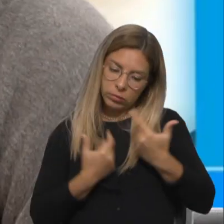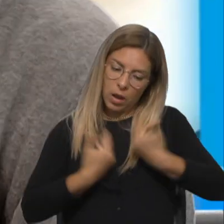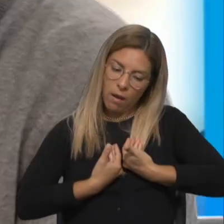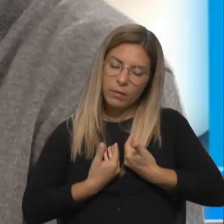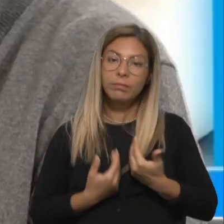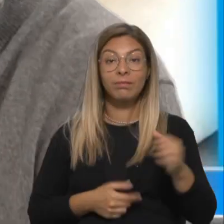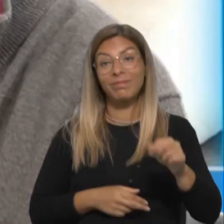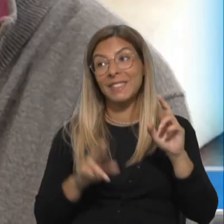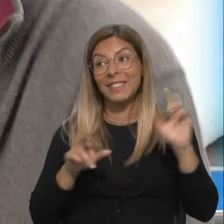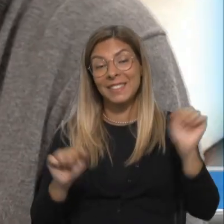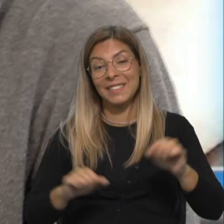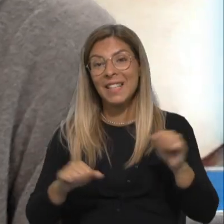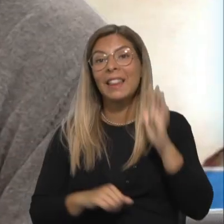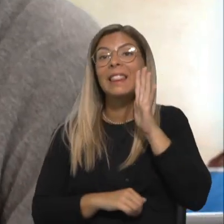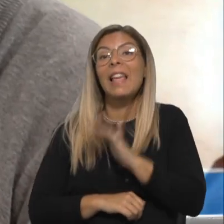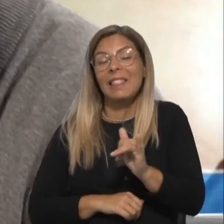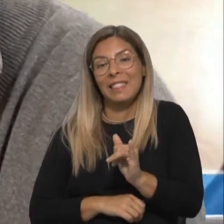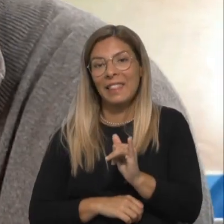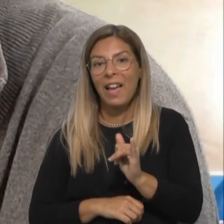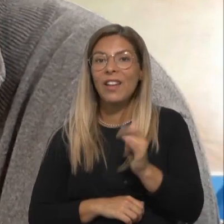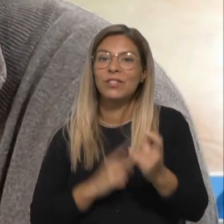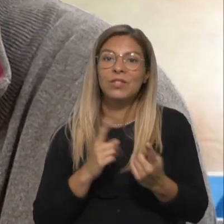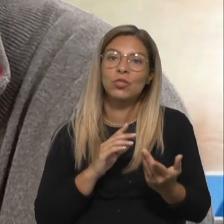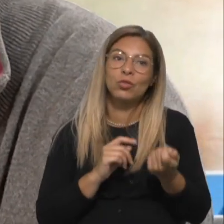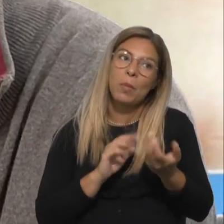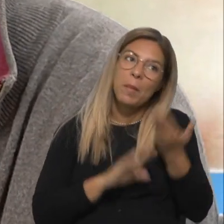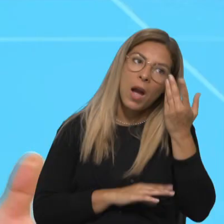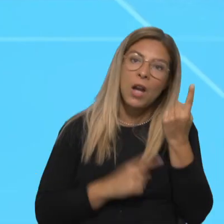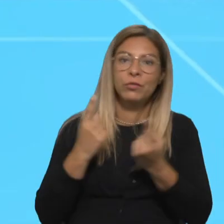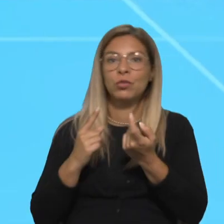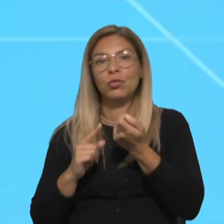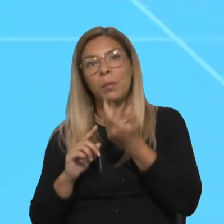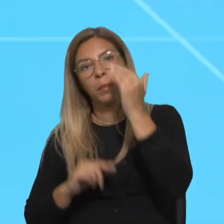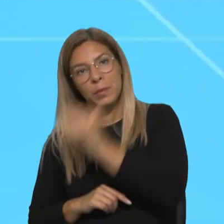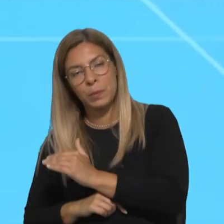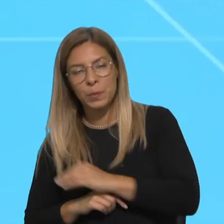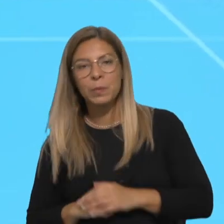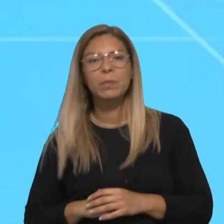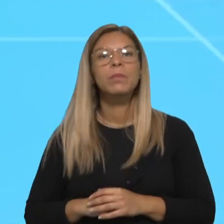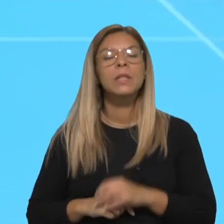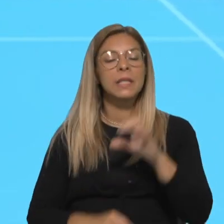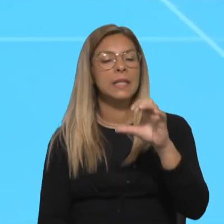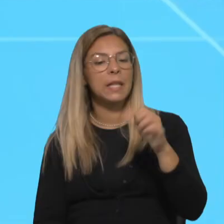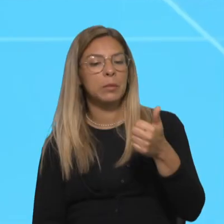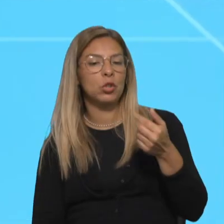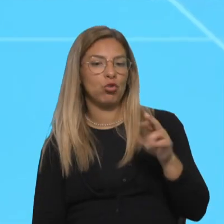sim, ou tentamos que sim, às vezes mais, outras vezes menos, mas sim, sempre, vamos sim. caminhando. Sim. No caso, a CVX, Comunidades de Vida Cristã,